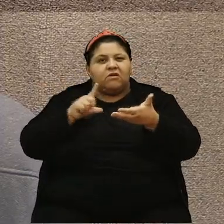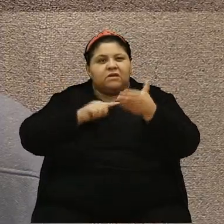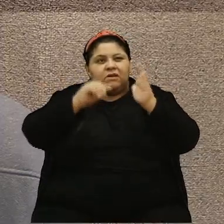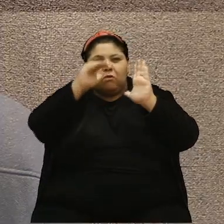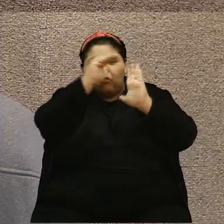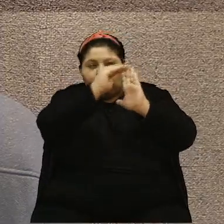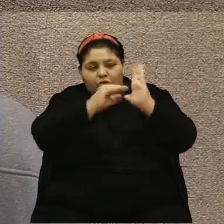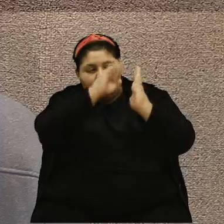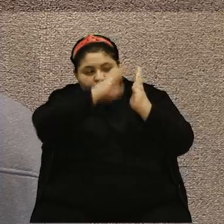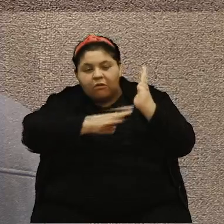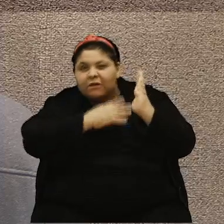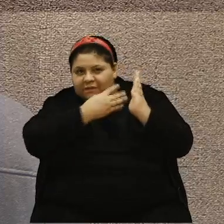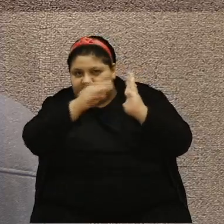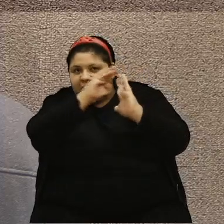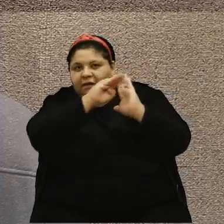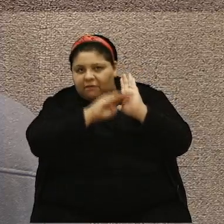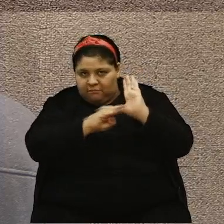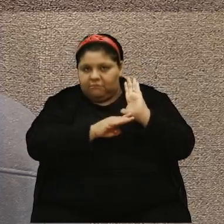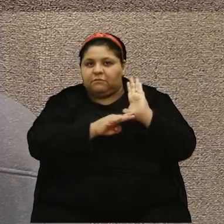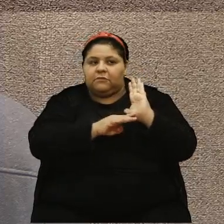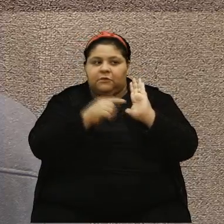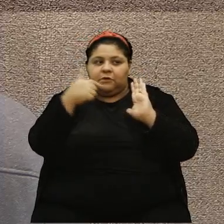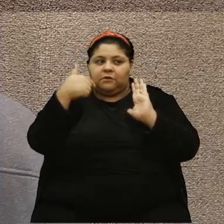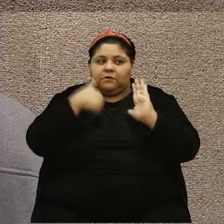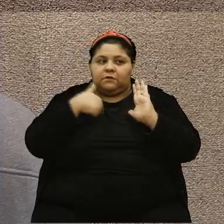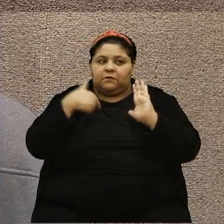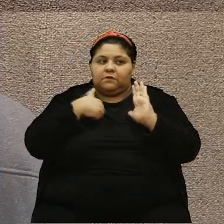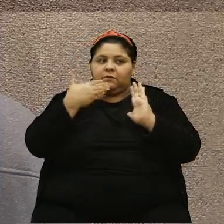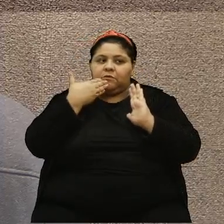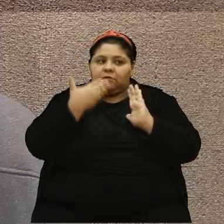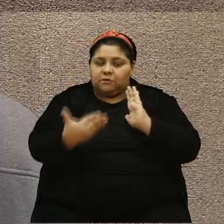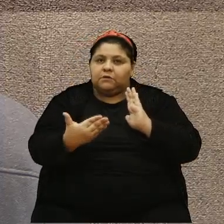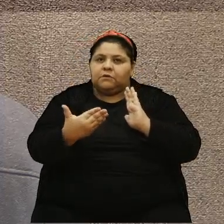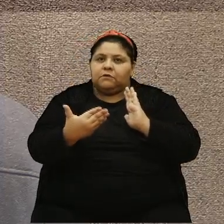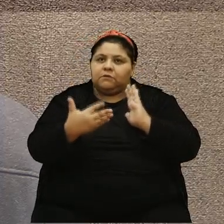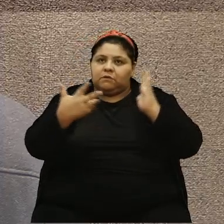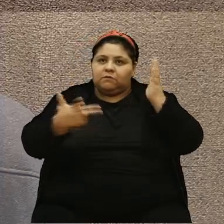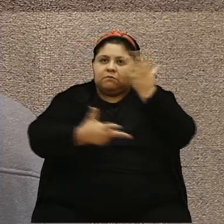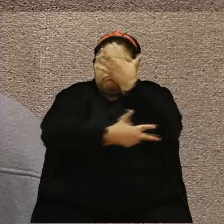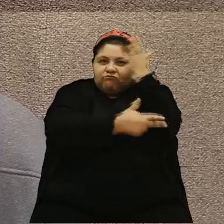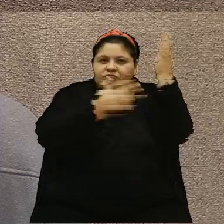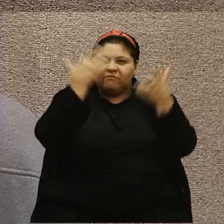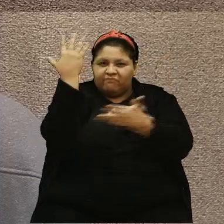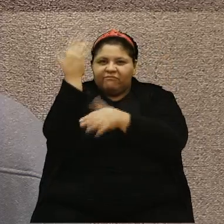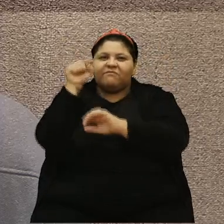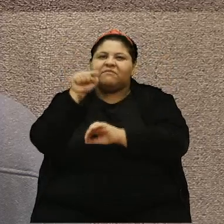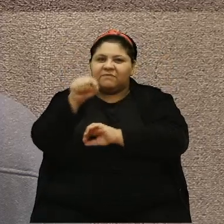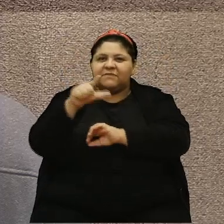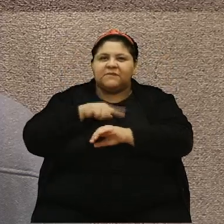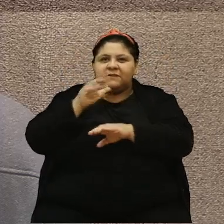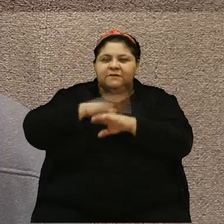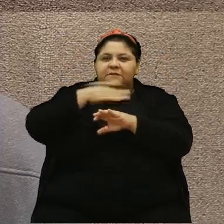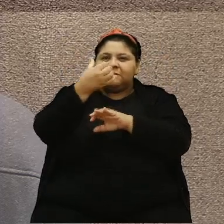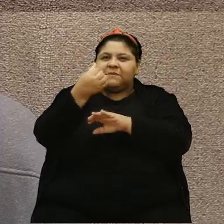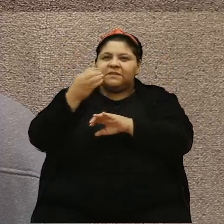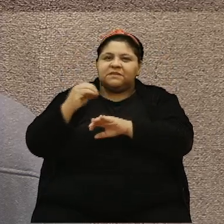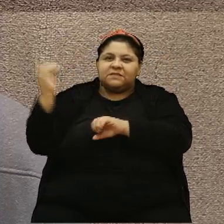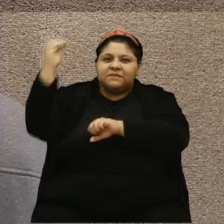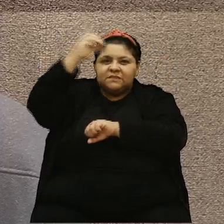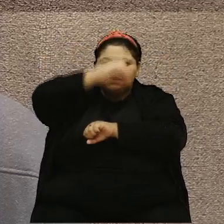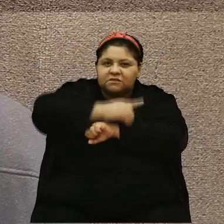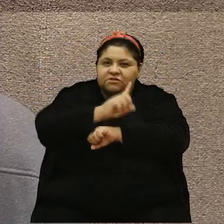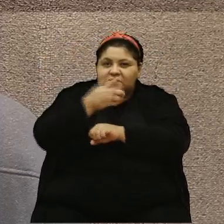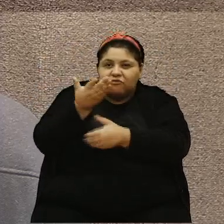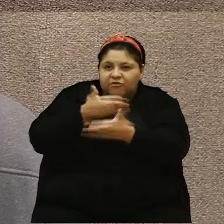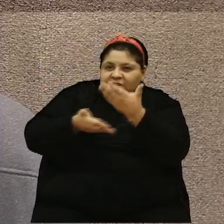cronograma, vai existir um cronograma. Eu mesmo solicitei para ele uma poda de árvore, isso já tem mais de 60 dias, não fui